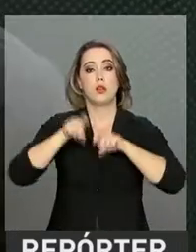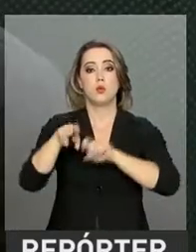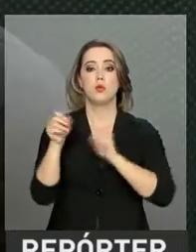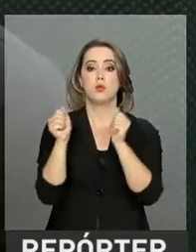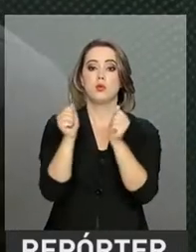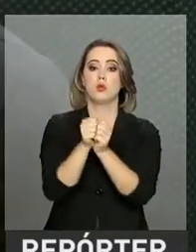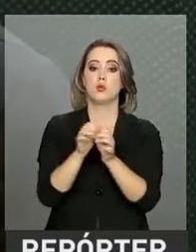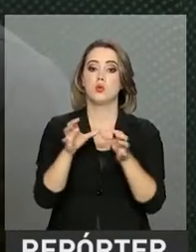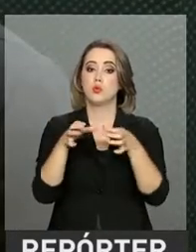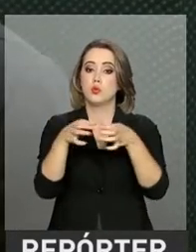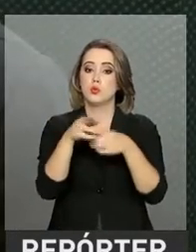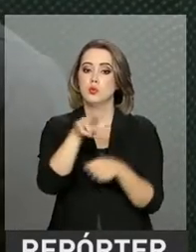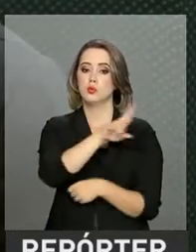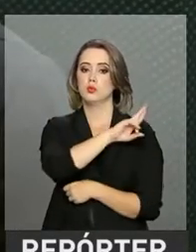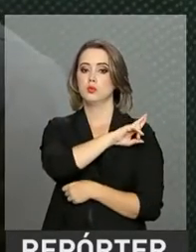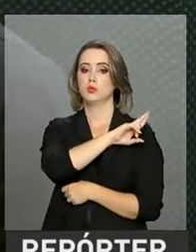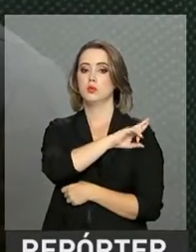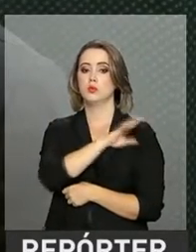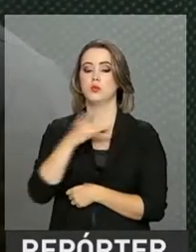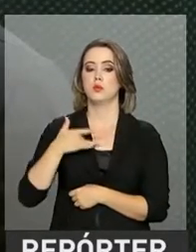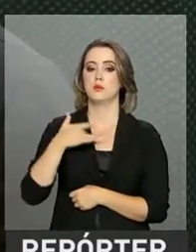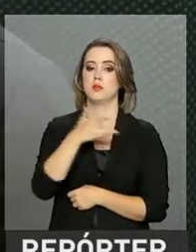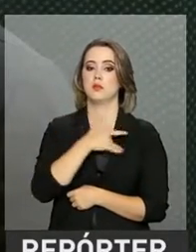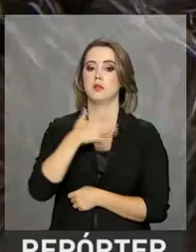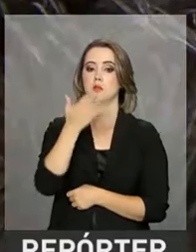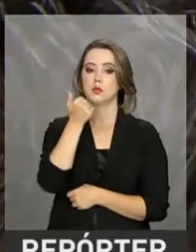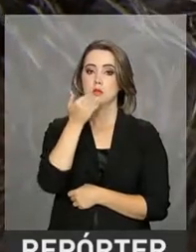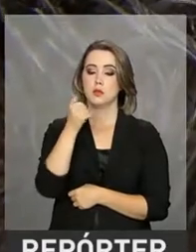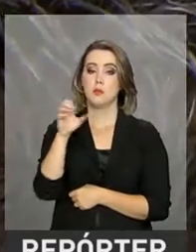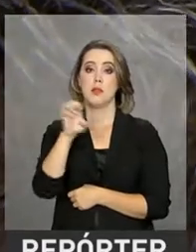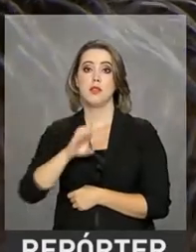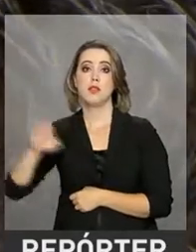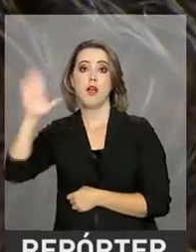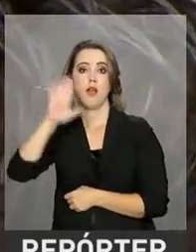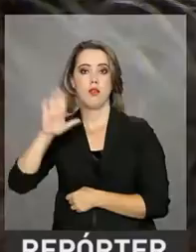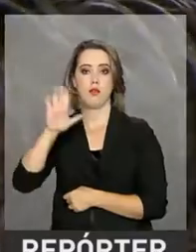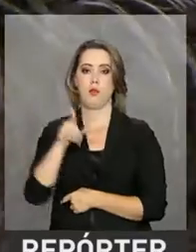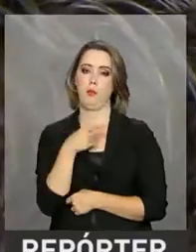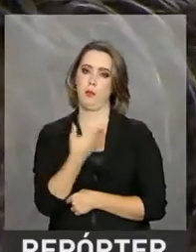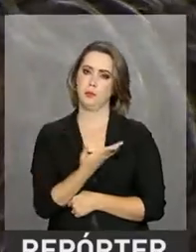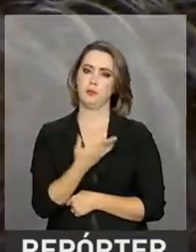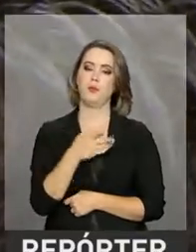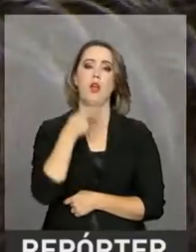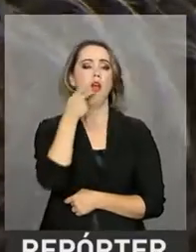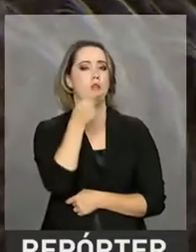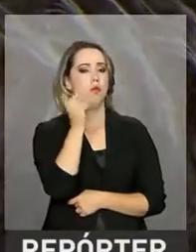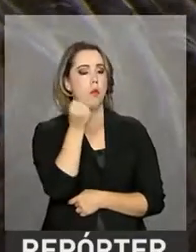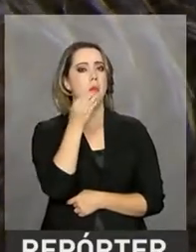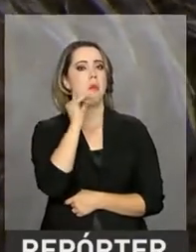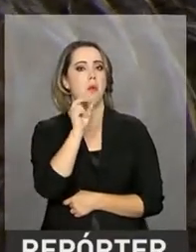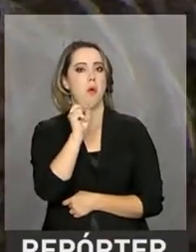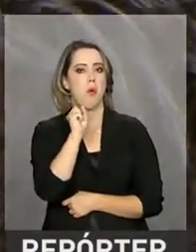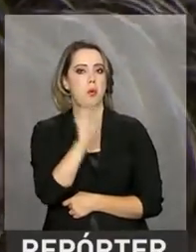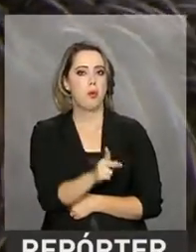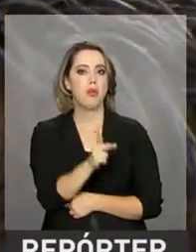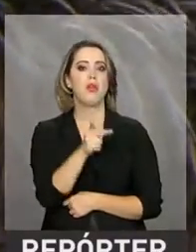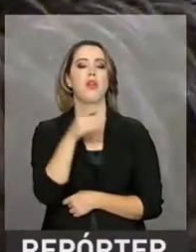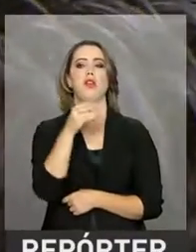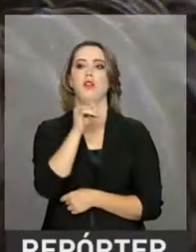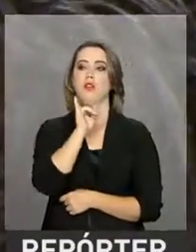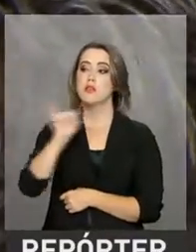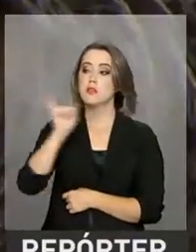comissário europeu para a saúde e segurança alimentar o comissário se disse satisfeito com as informações prestadas